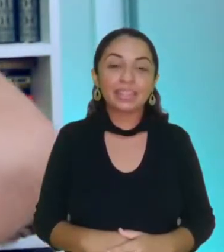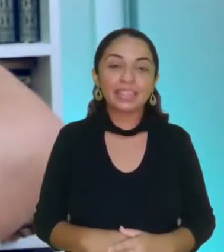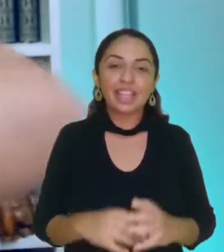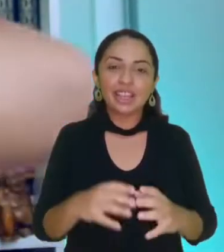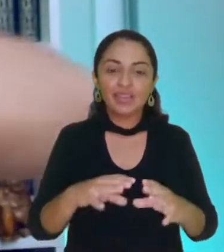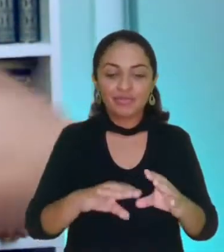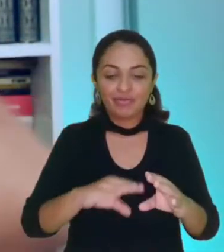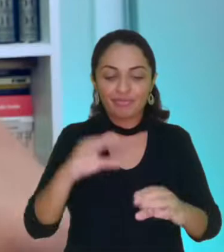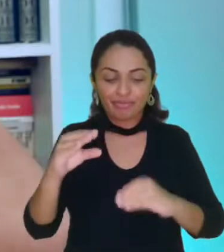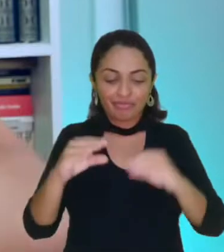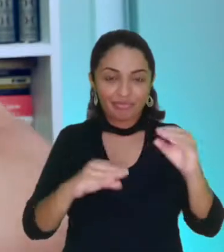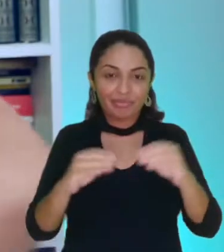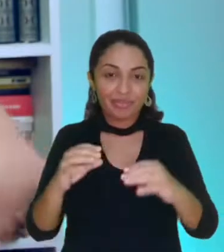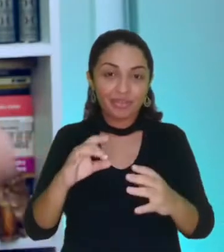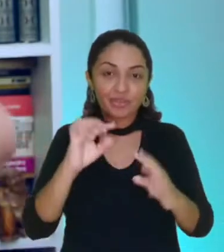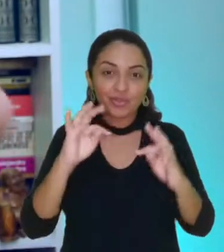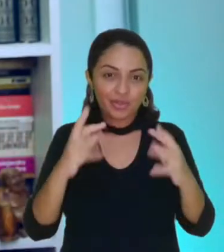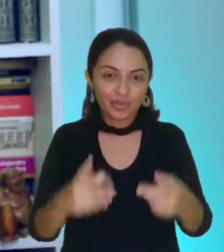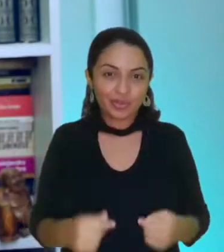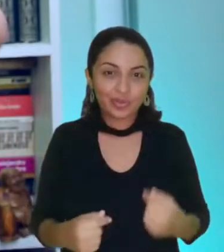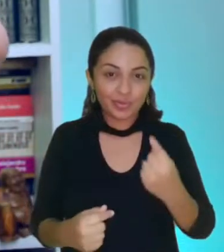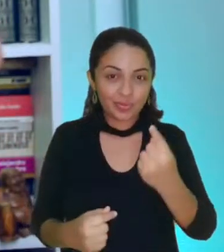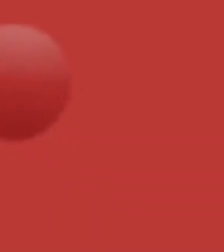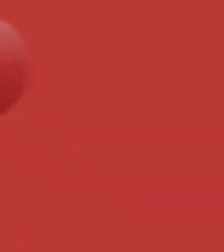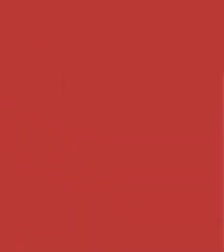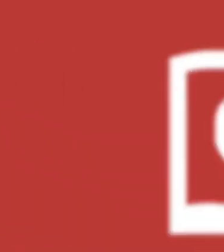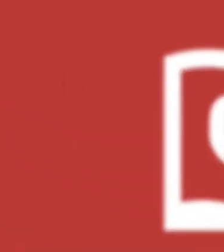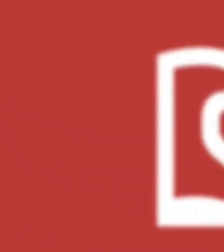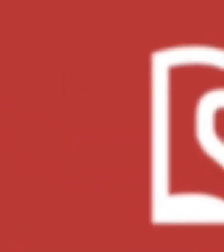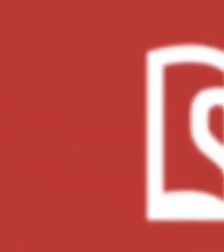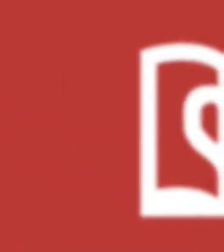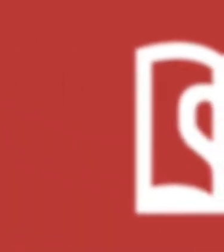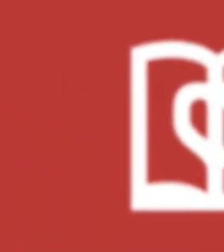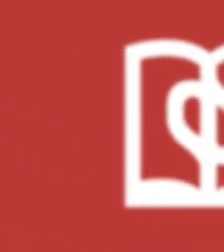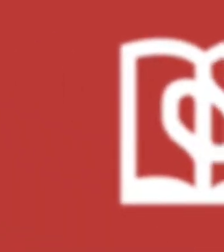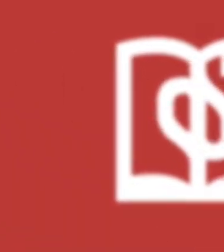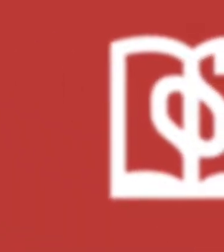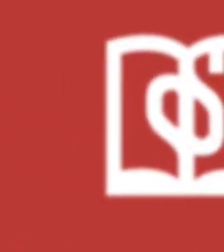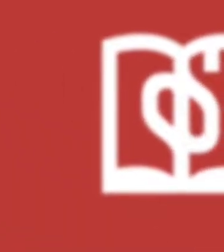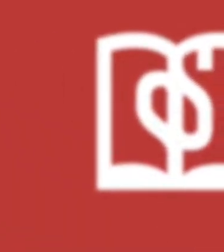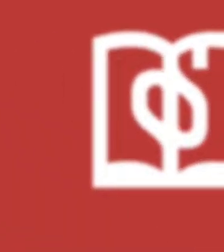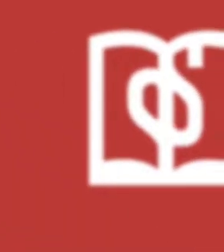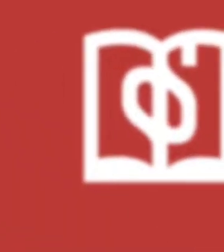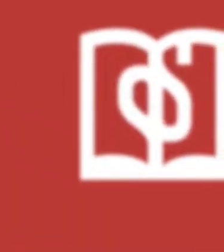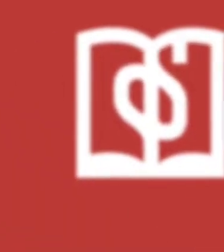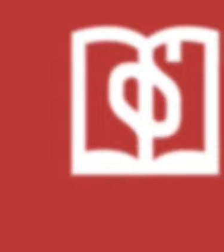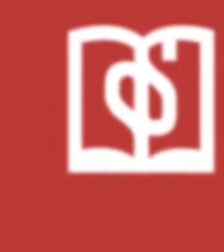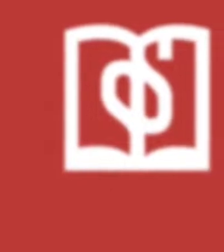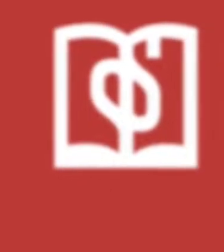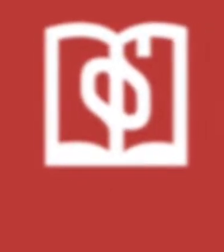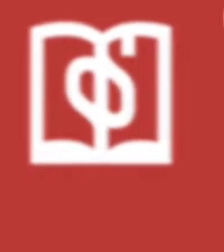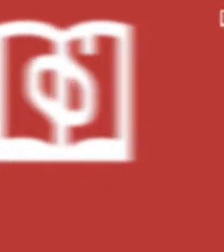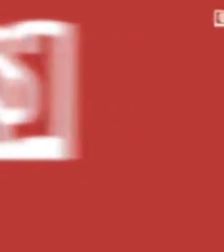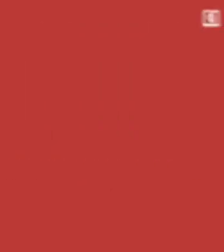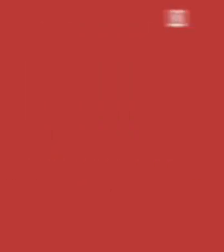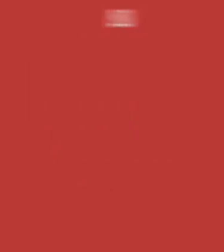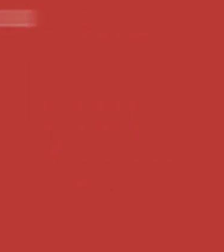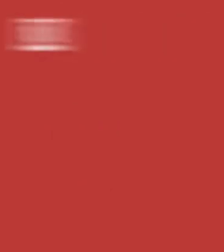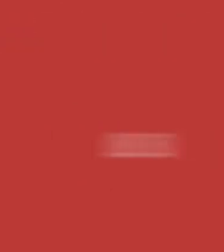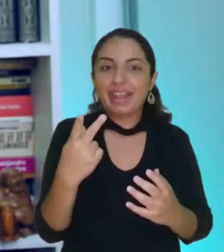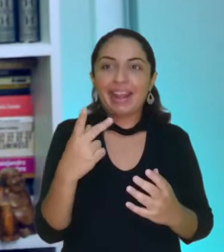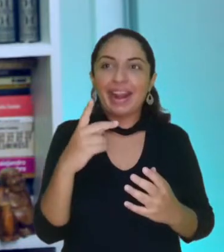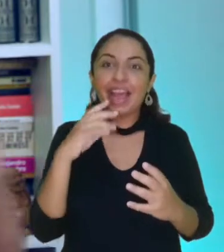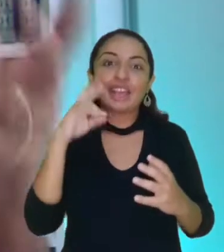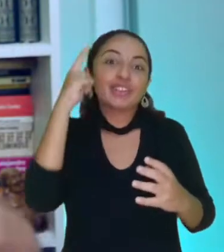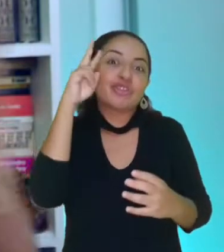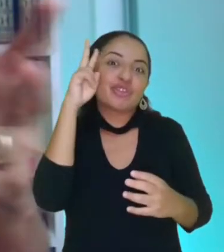Eu vou tirando todos eles aqui e vou mostrando um a um para vocês. São muitos, eu não vou falar da sinopse todos, até porque nem todos eles eu